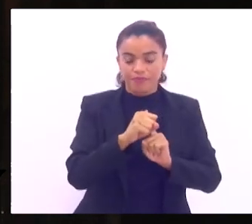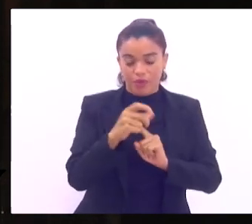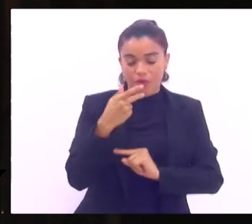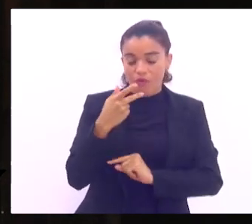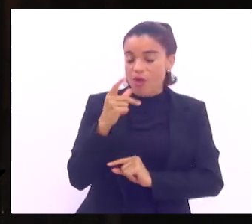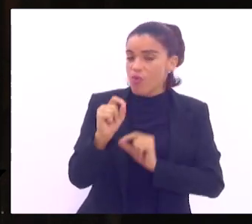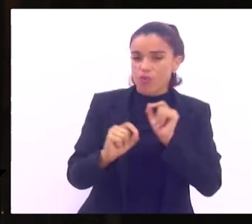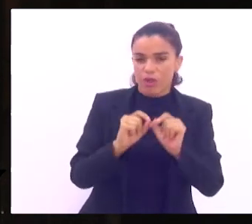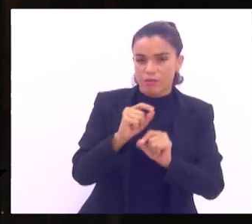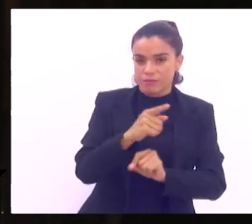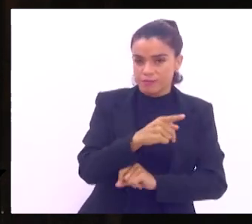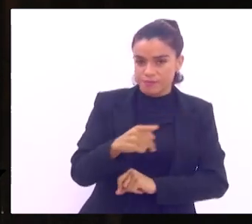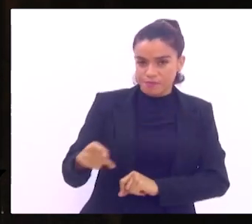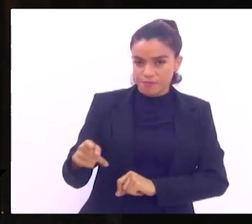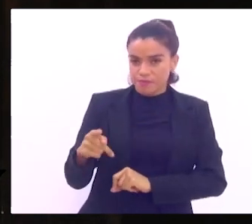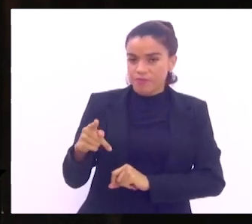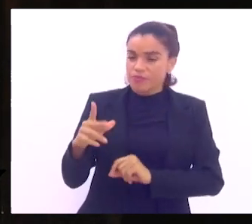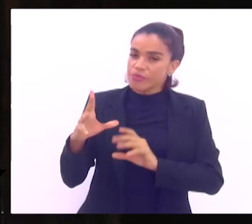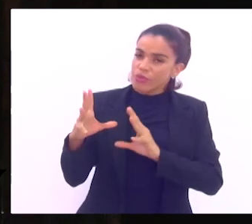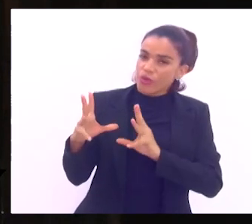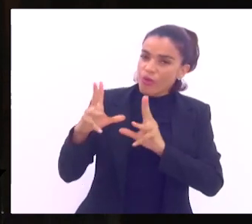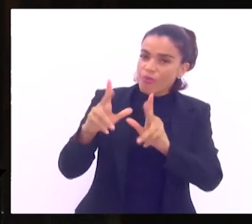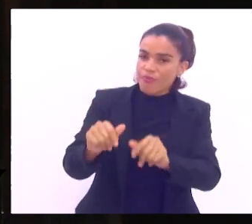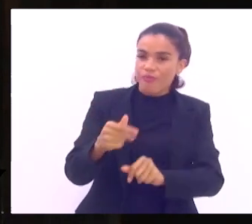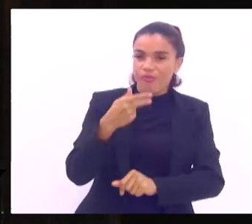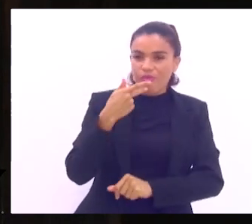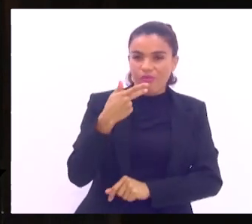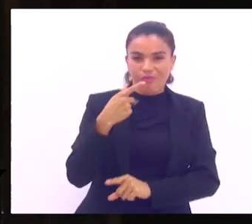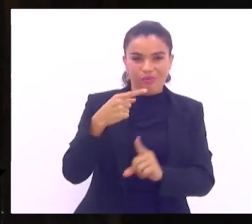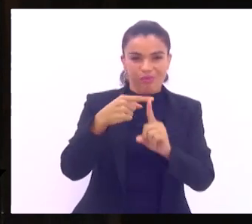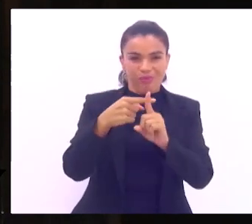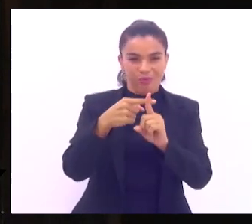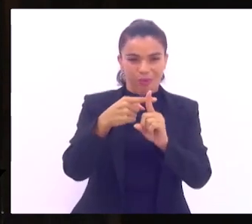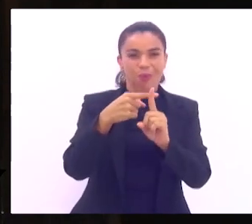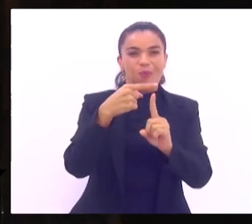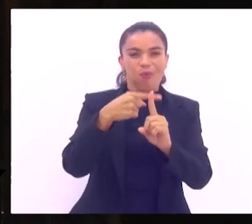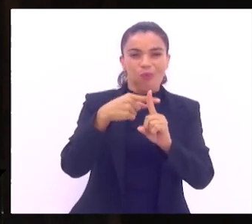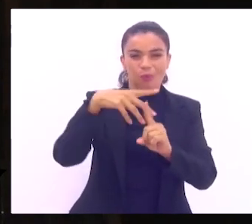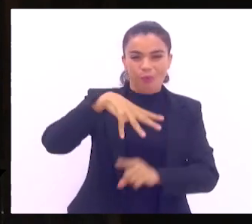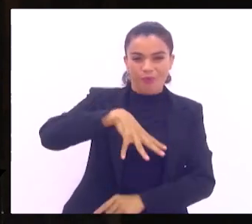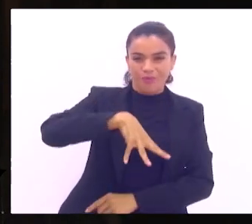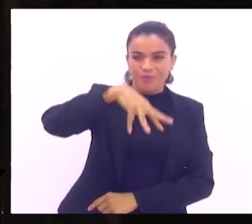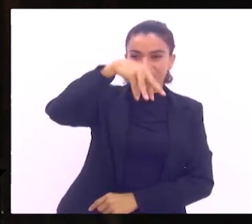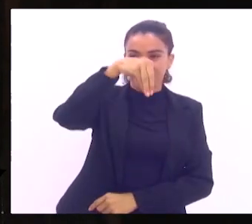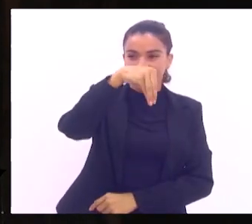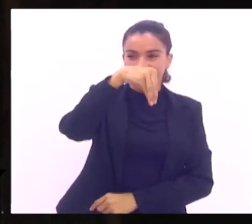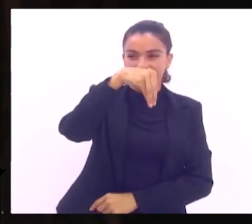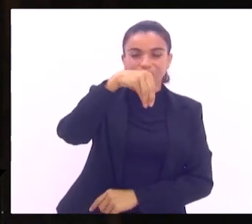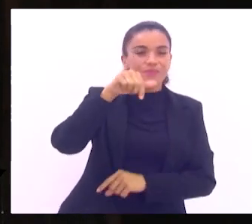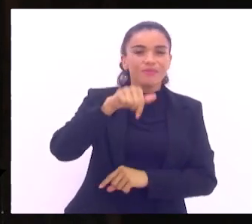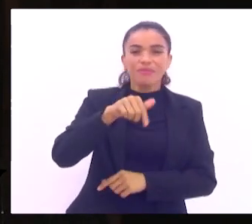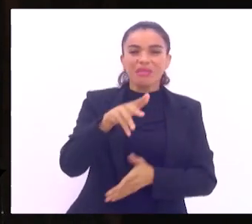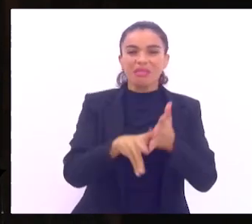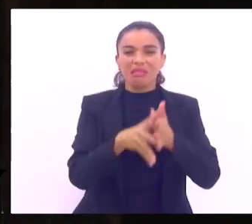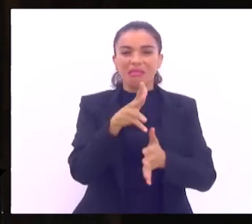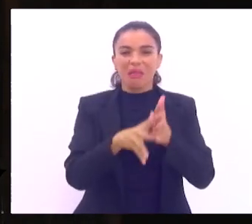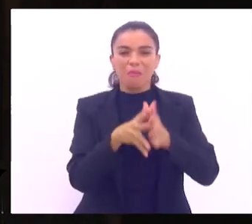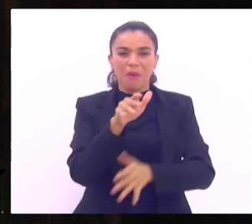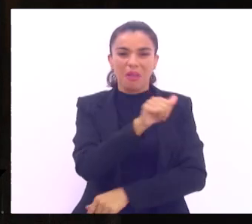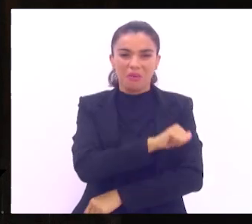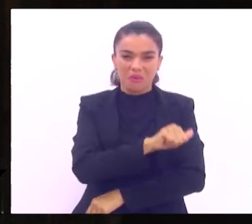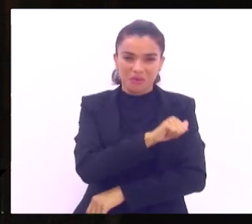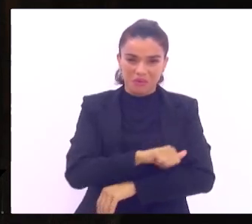presidente, todo mundo diz que a Catedral do Rio de Janeiro, ali na Presidente Vargas, atrapalha o Rio de